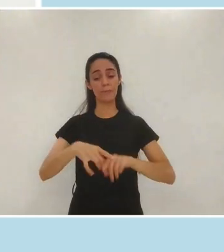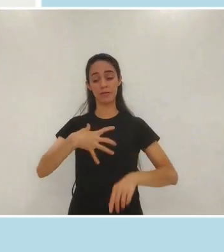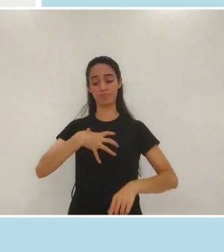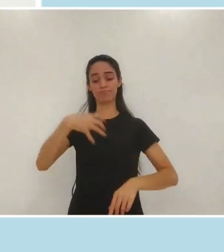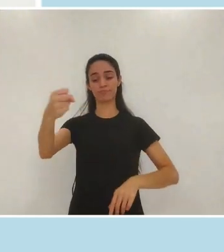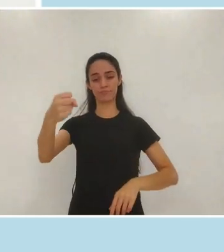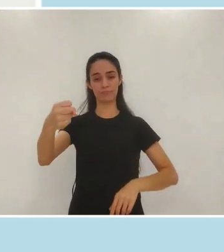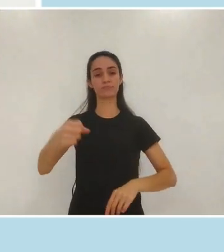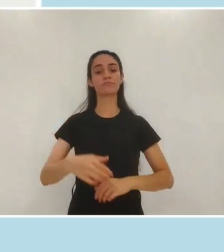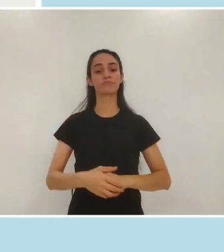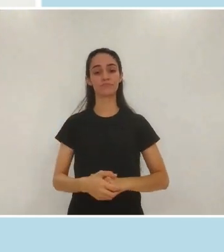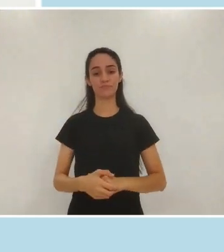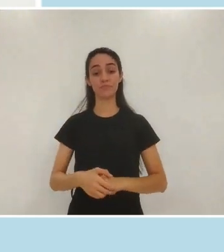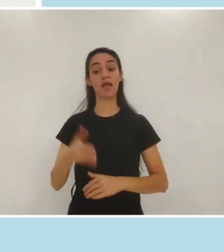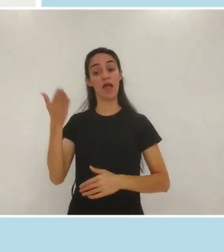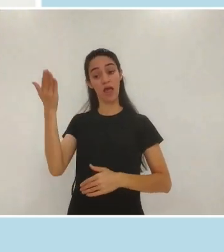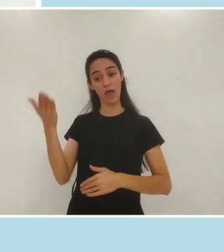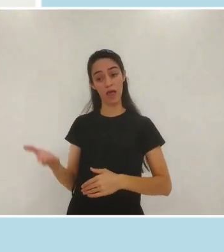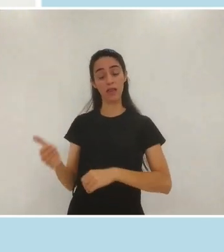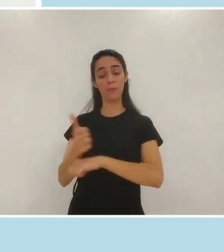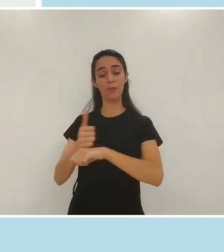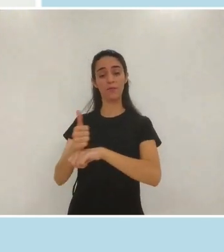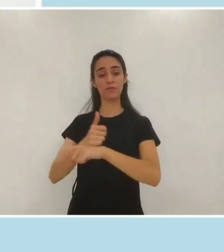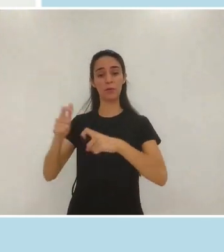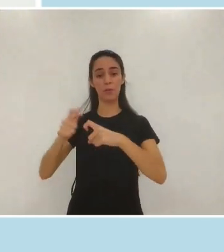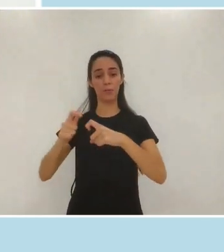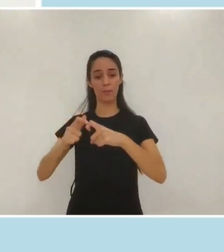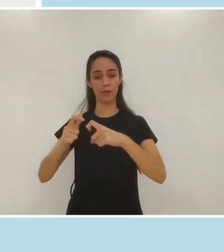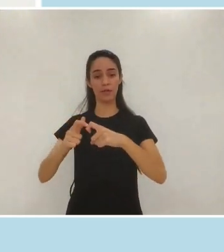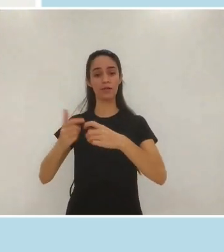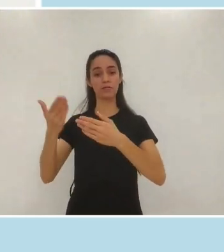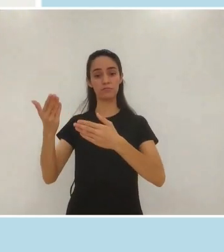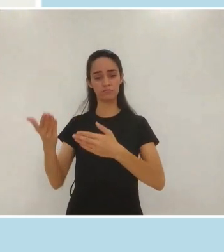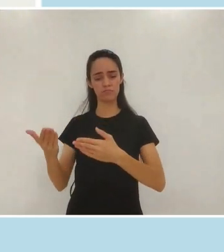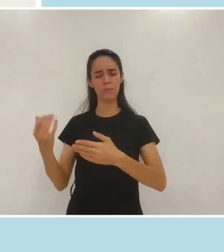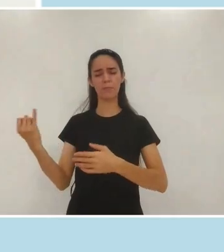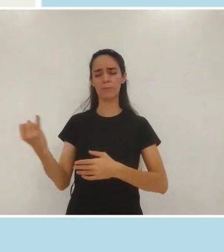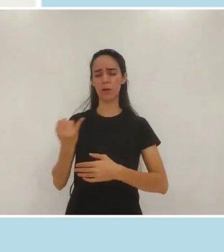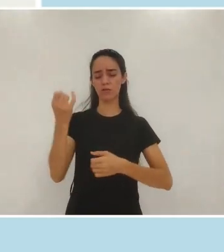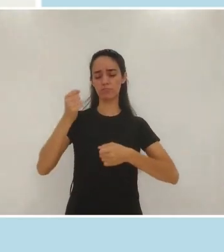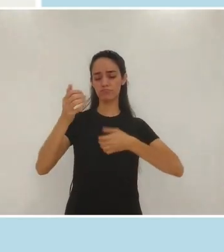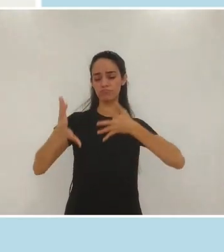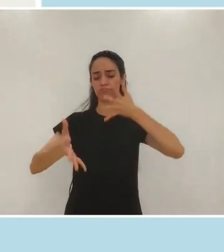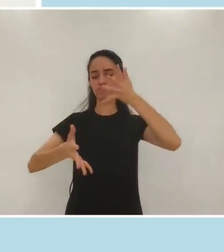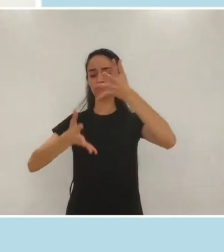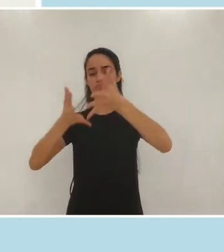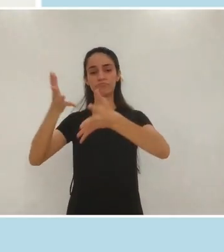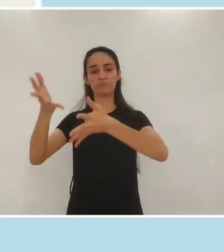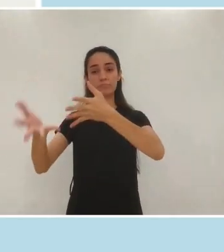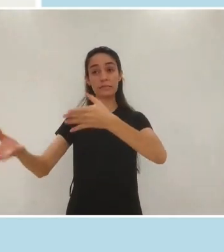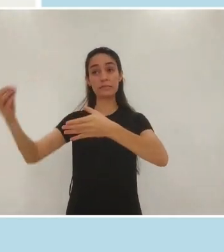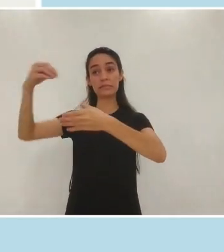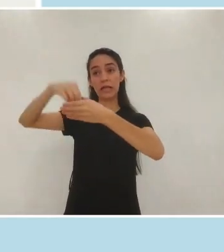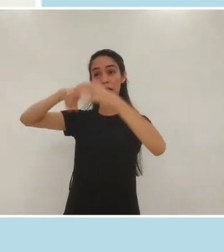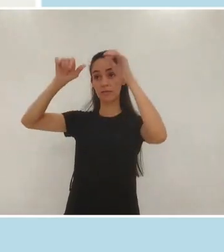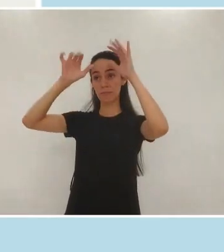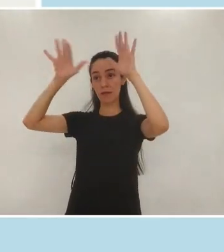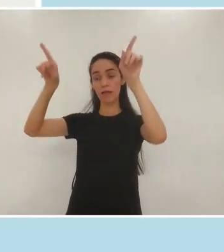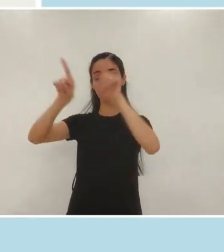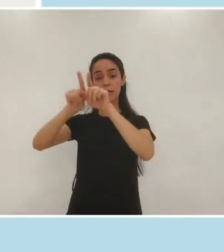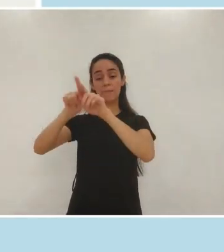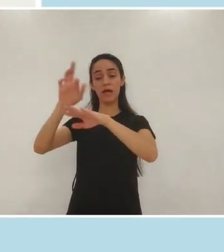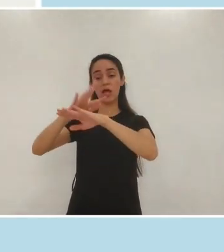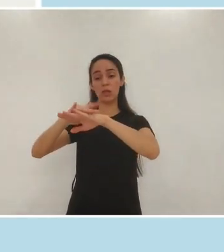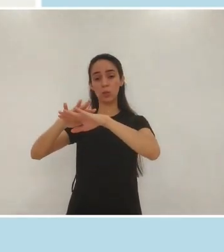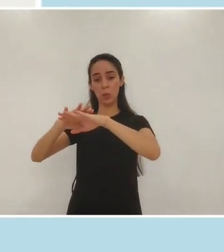Ela que é uma médica, Elisângela é uma voz dentro do espectro e das doenças raras. Foi onde eu me identifiquei muito, porque eu